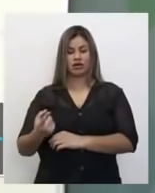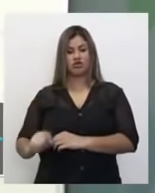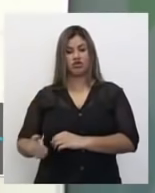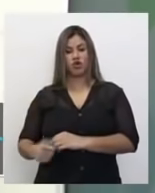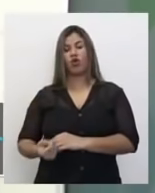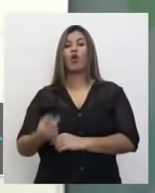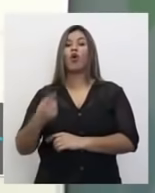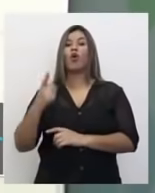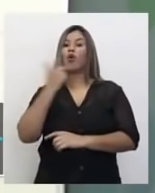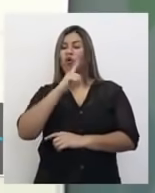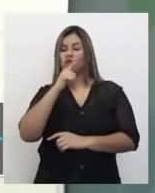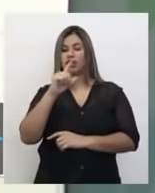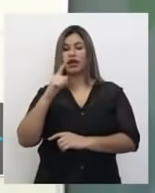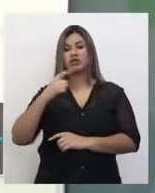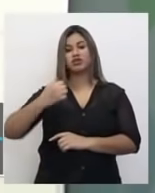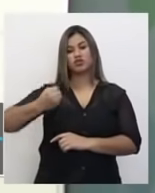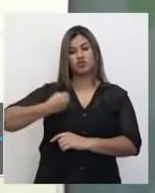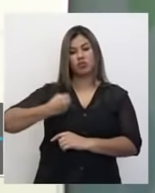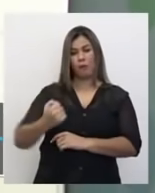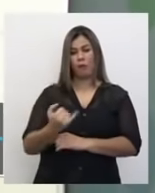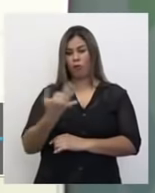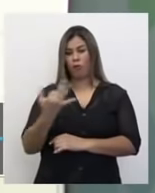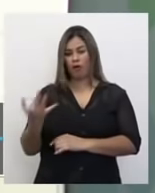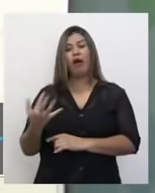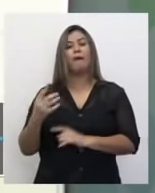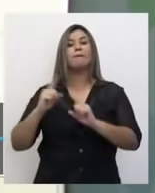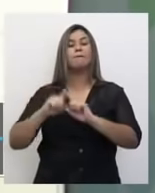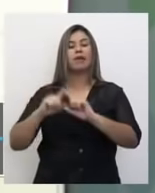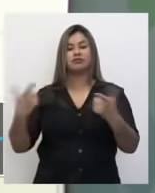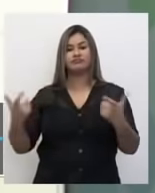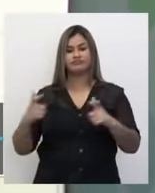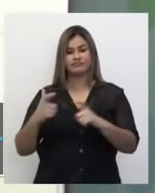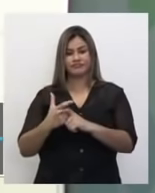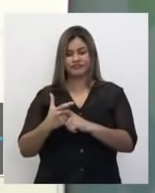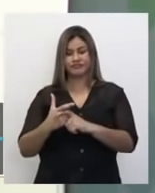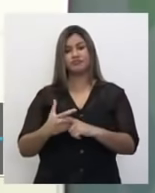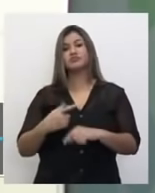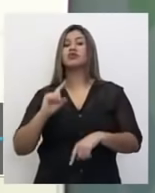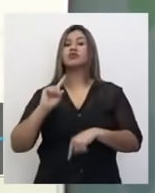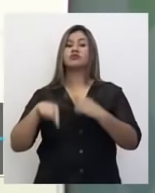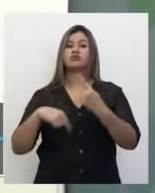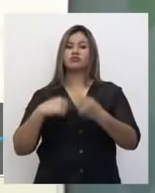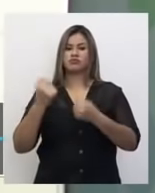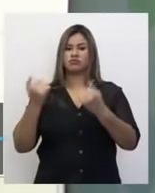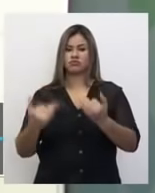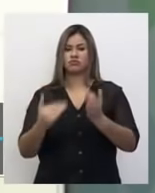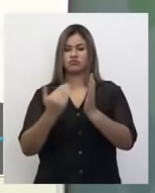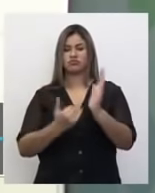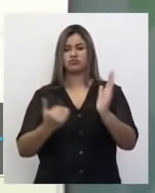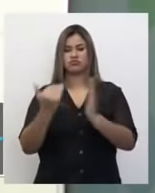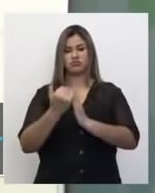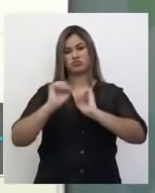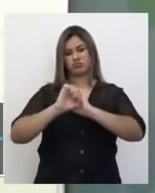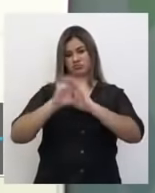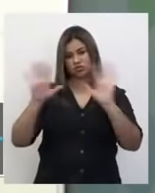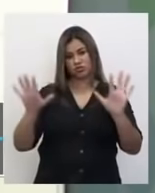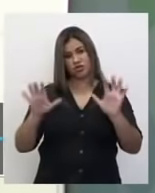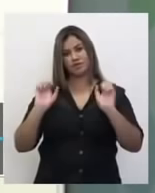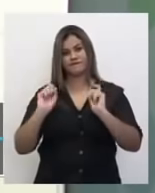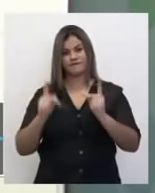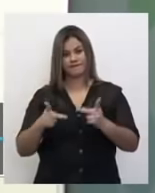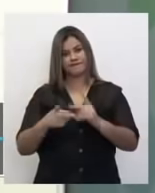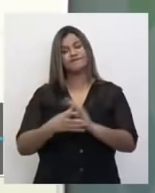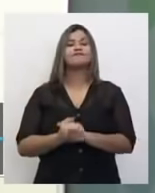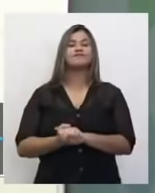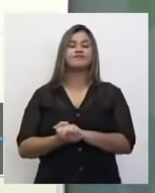espaço. E é por isso que ele é utilizado em computador. Mas a gente vai ver um pouquinho mais para frente isso de maneira mais clara, tá?